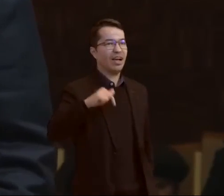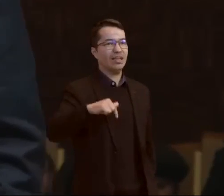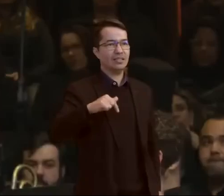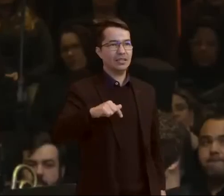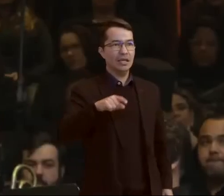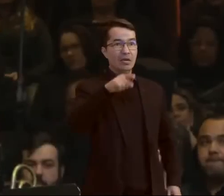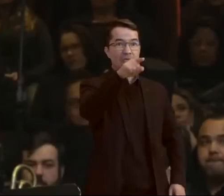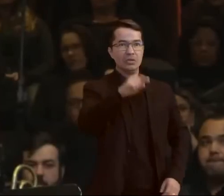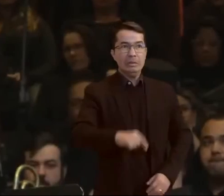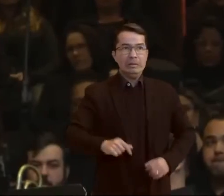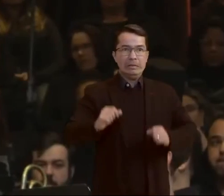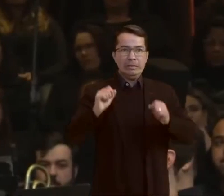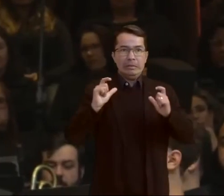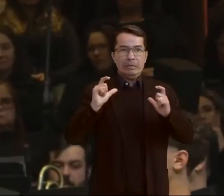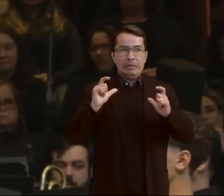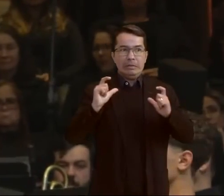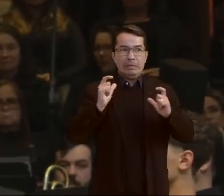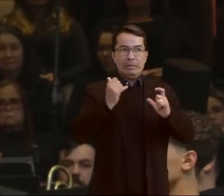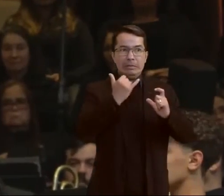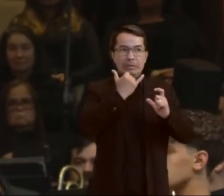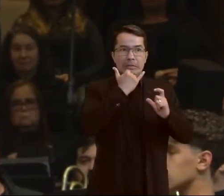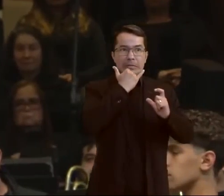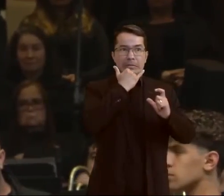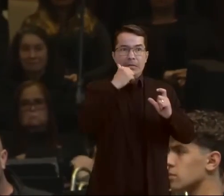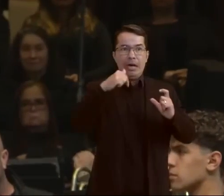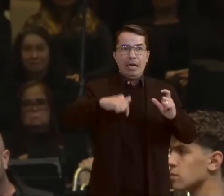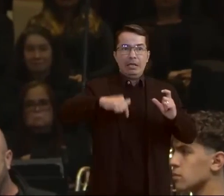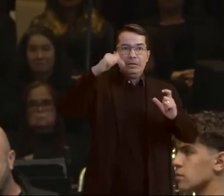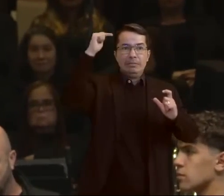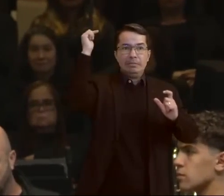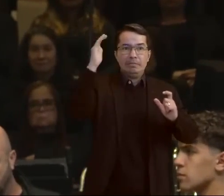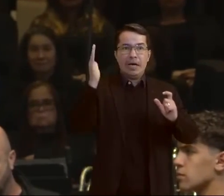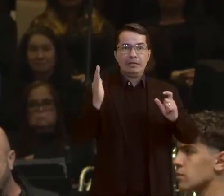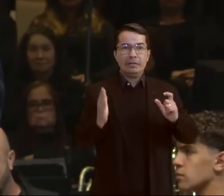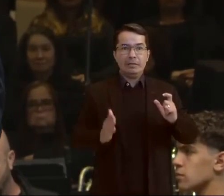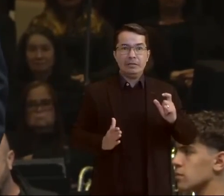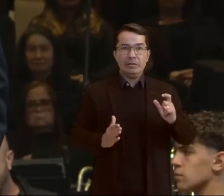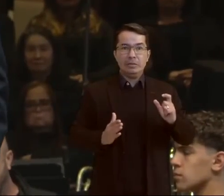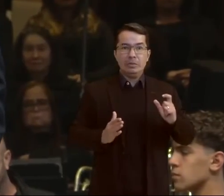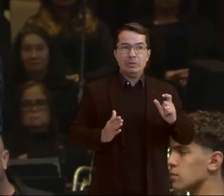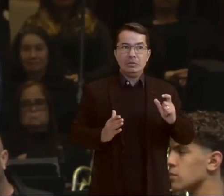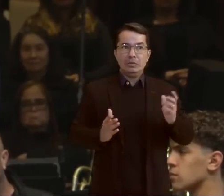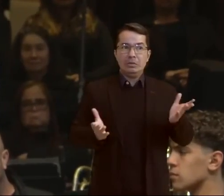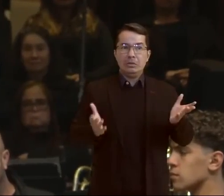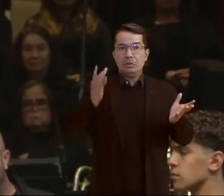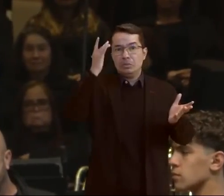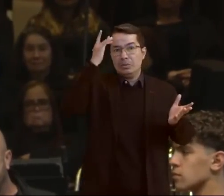Você vai dizer: pastor, isso não funciona no Brasil, pode ser que funcione no Japão, mas aqui